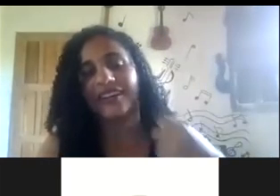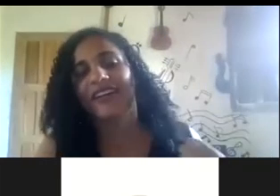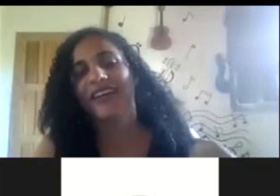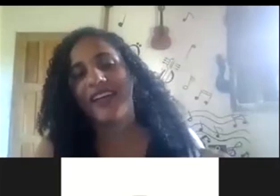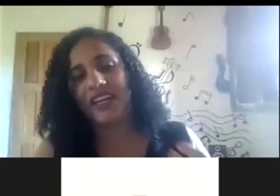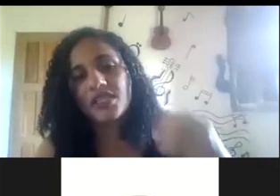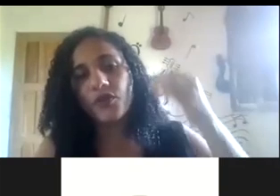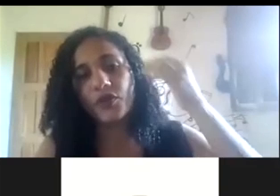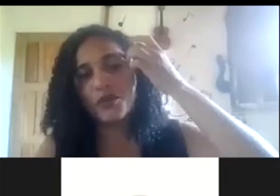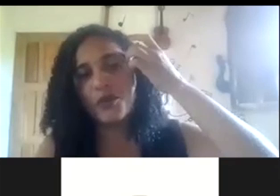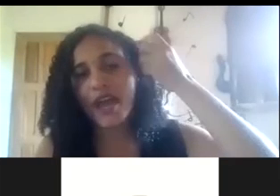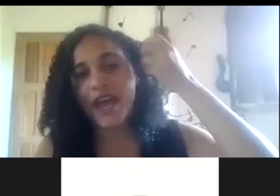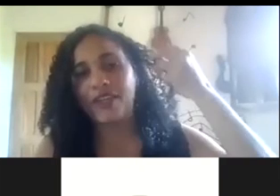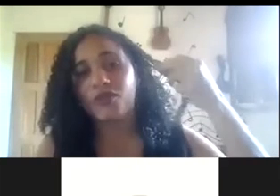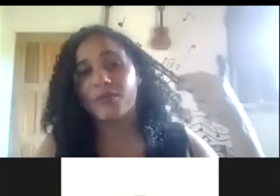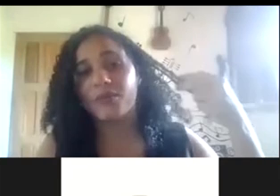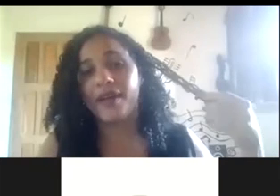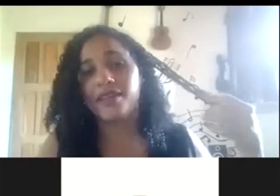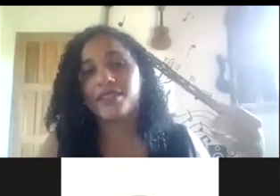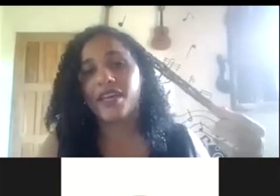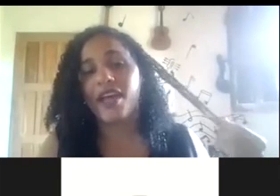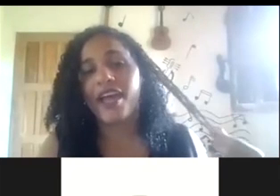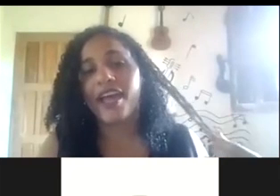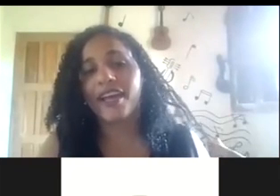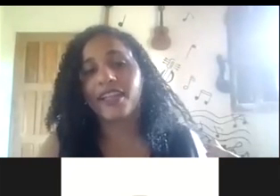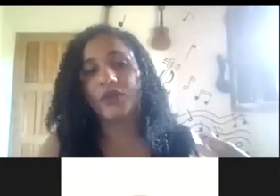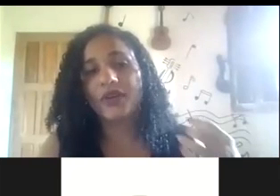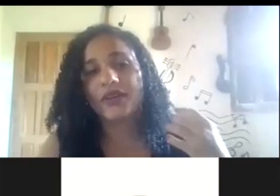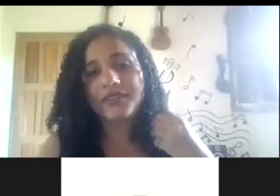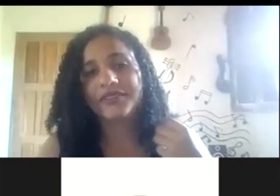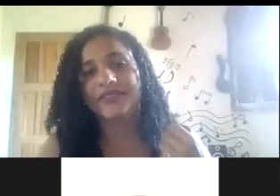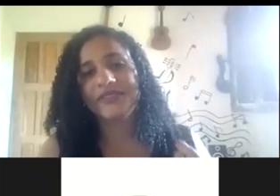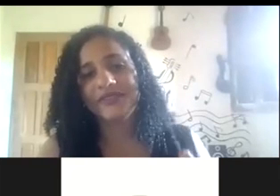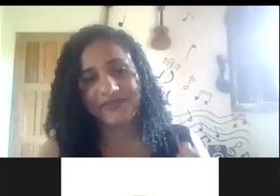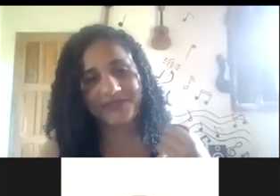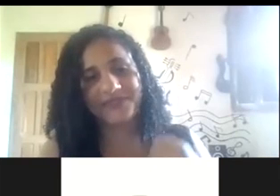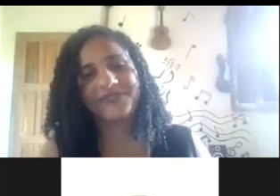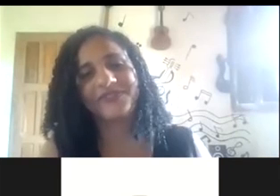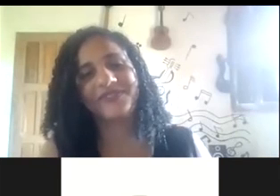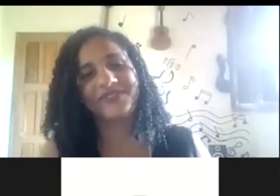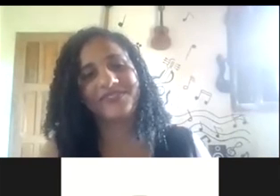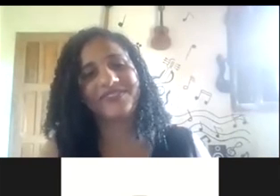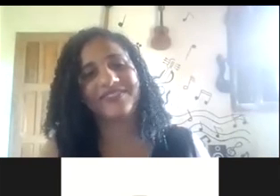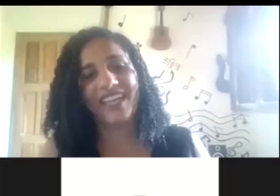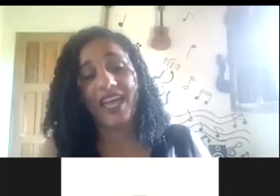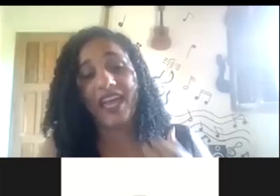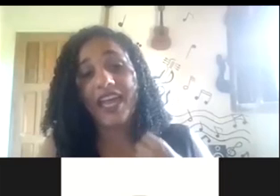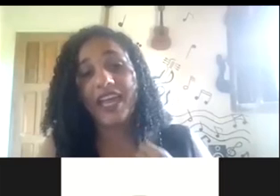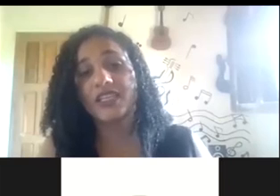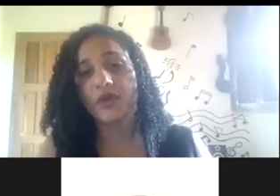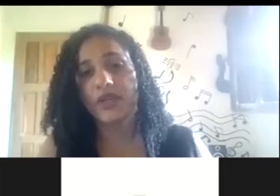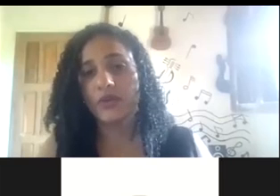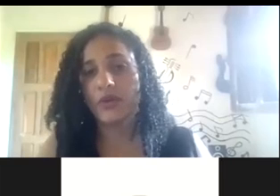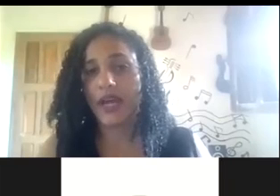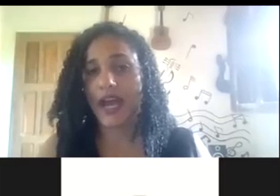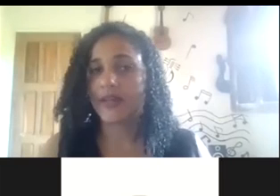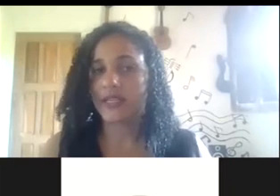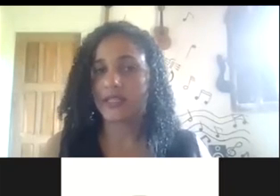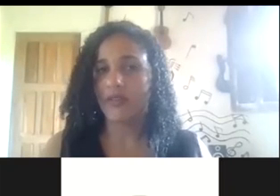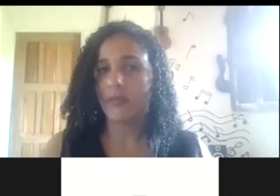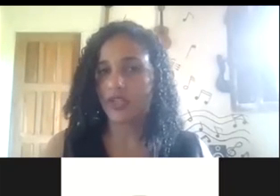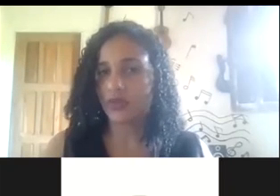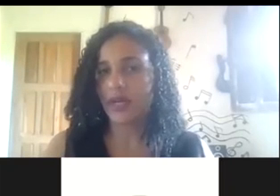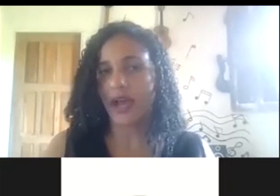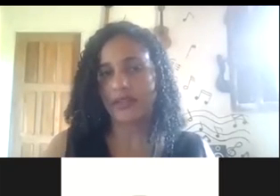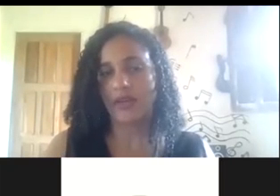fase. Eles foram educados, mas... Já no relato dizendo que querem colaborar? Já foram assim, eles foram educados, mas